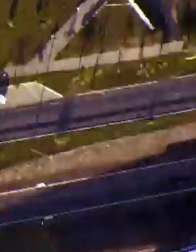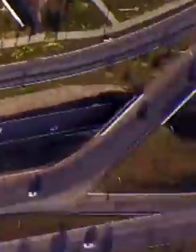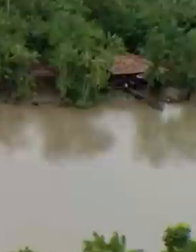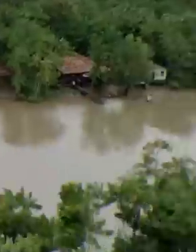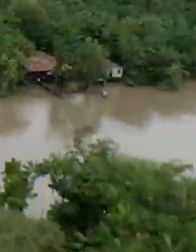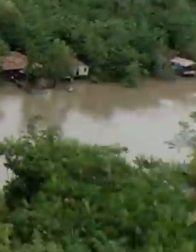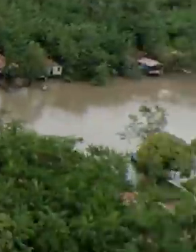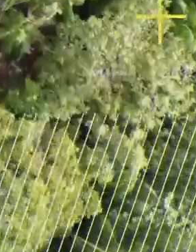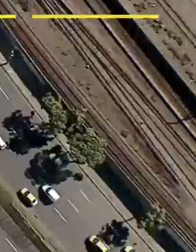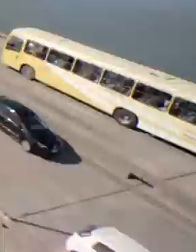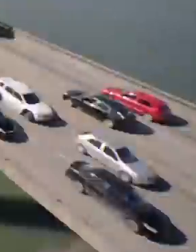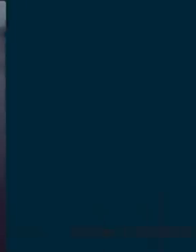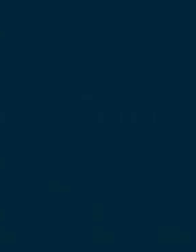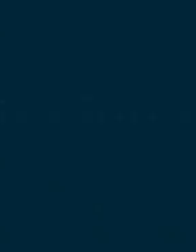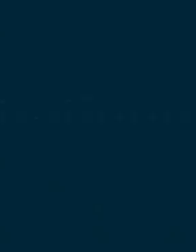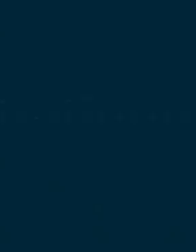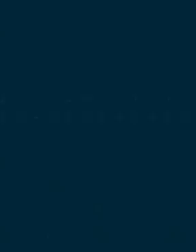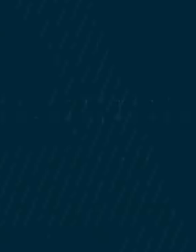e aí